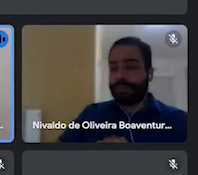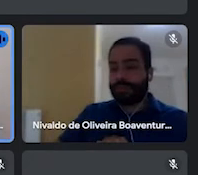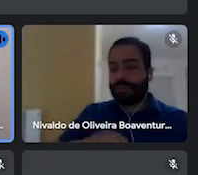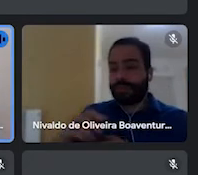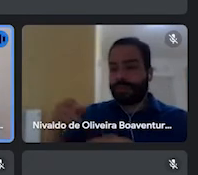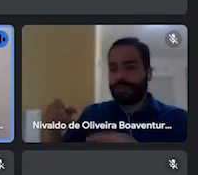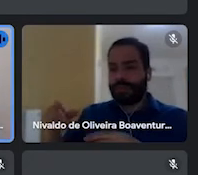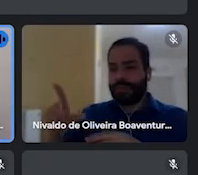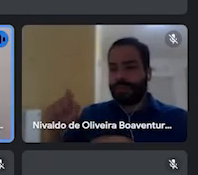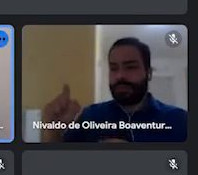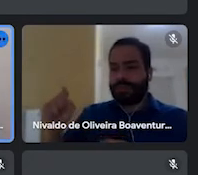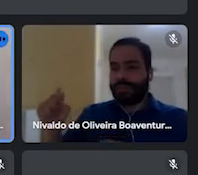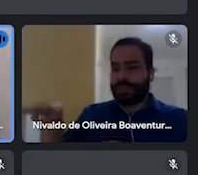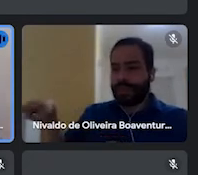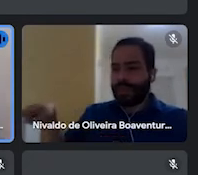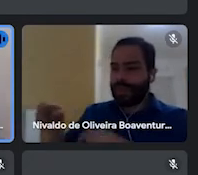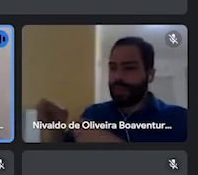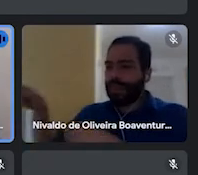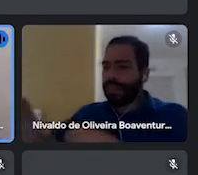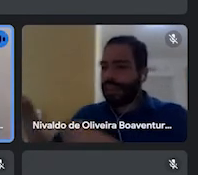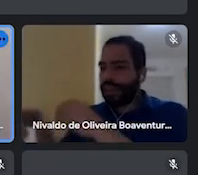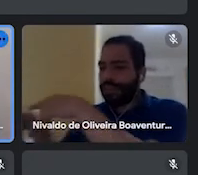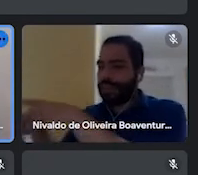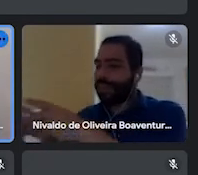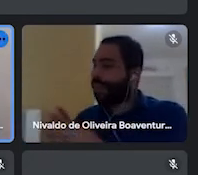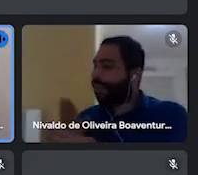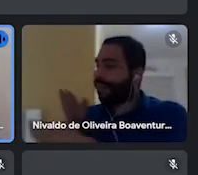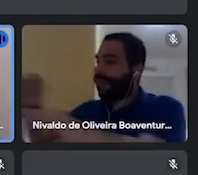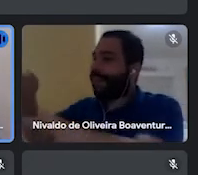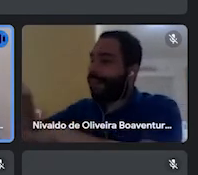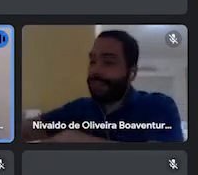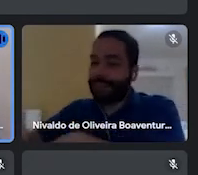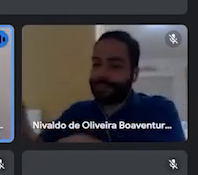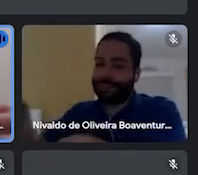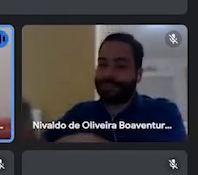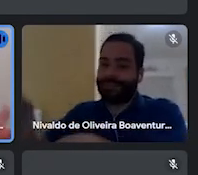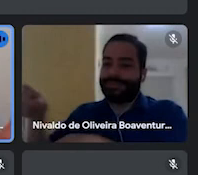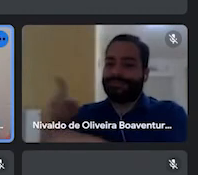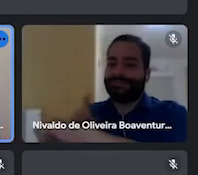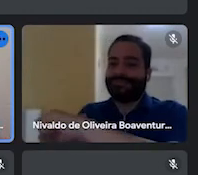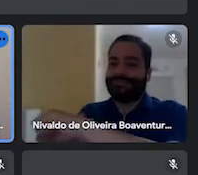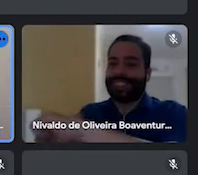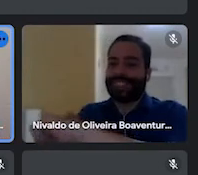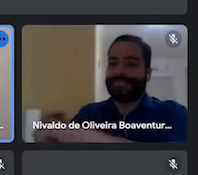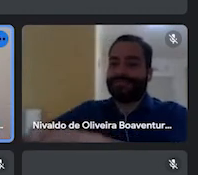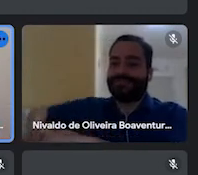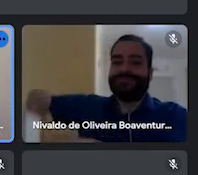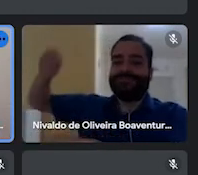alicate, uma chave de fenda lá dentro. Entrou para tirar. Foi no momento que o